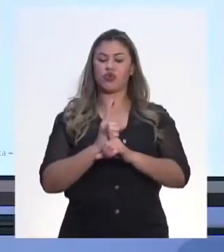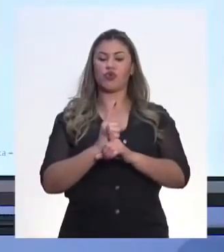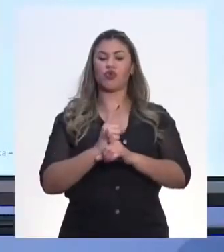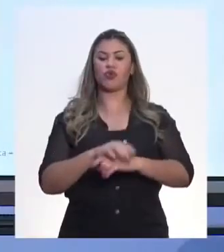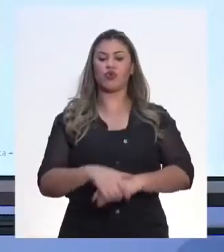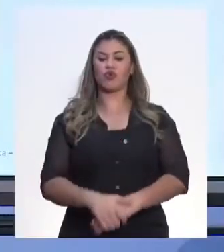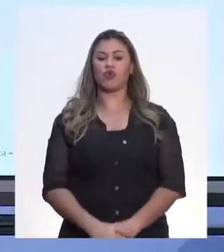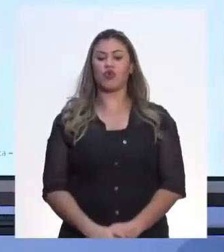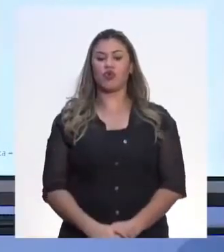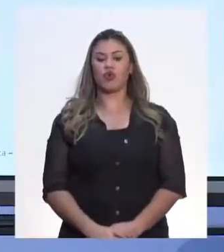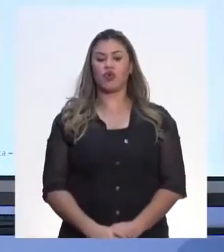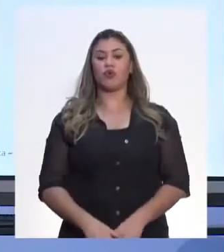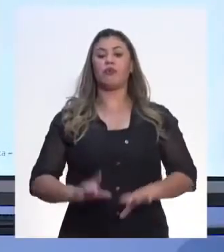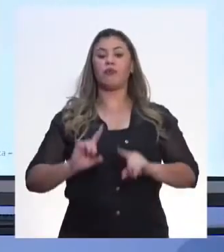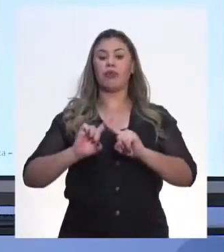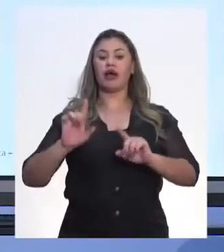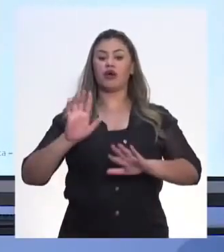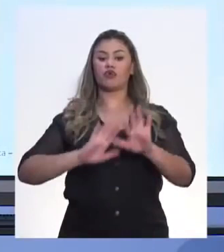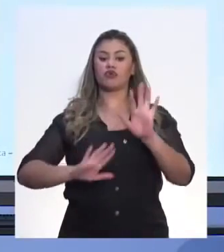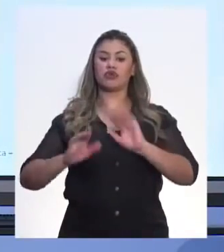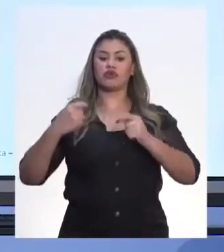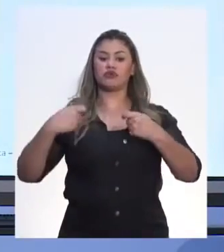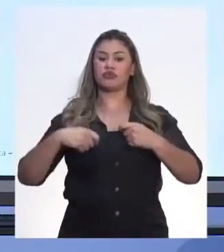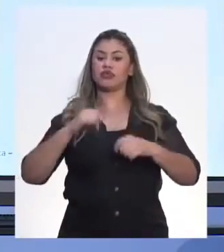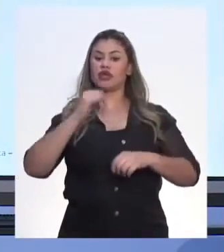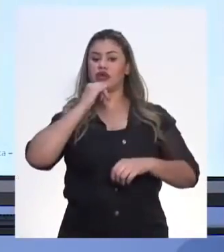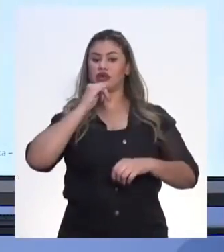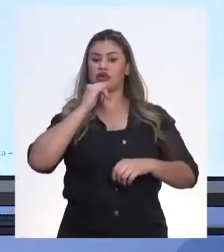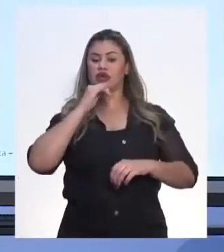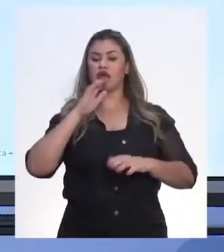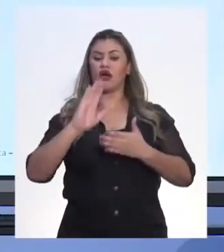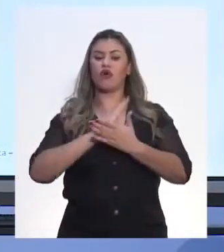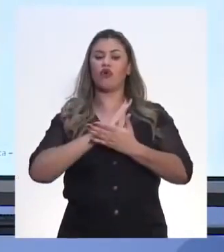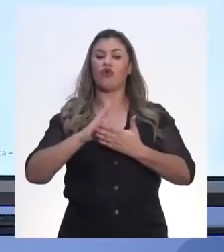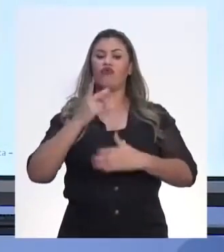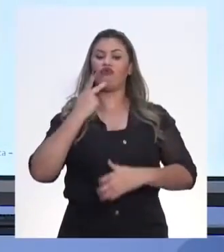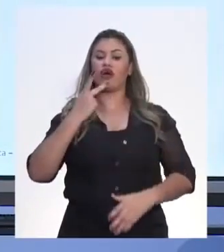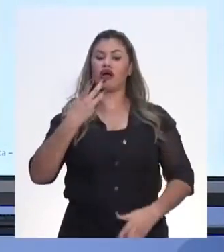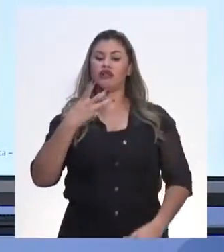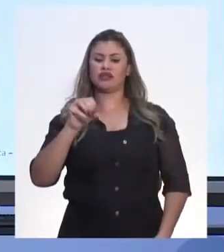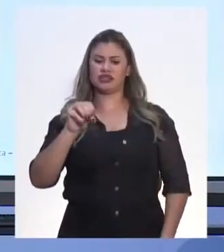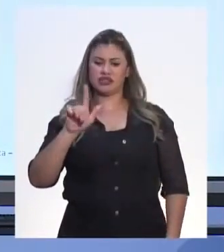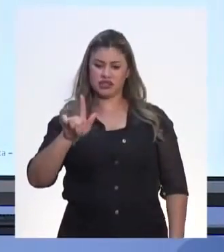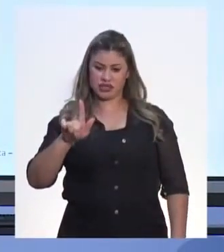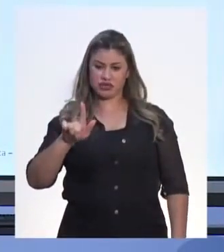com, por exemplo, falaram aí que era 30 graus, né? Isso.